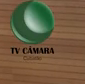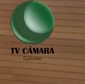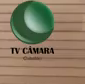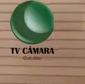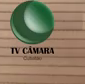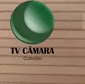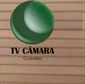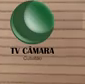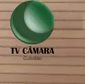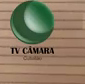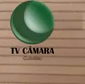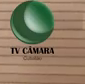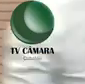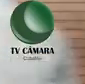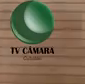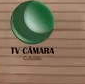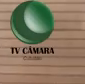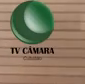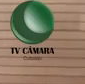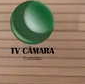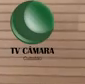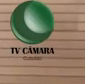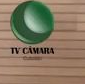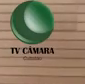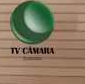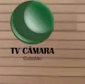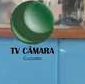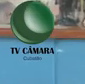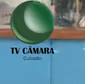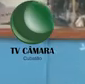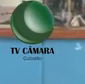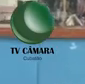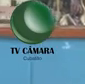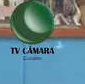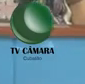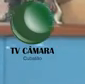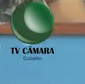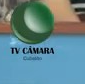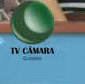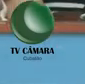trabalhos. Apenas um projeto de lei estava na ordem do dia, o de número